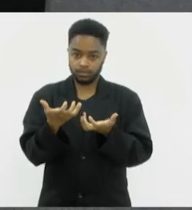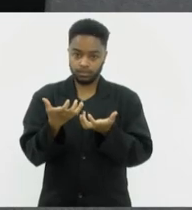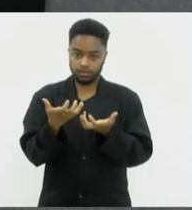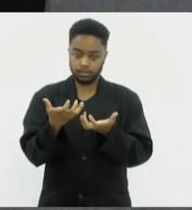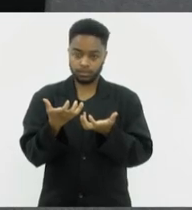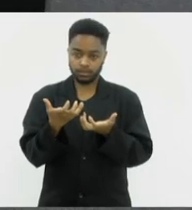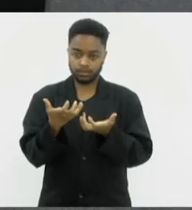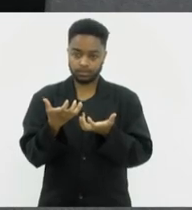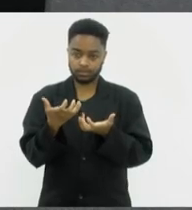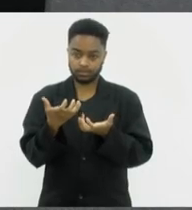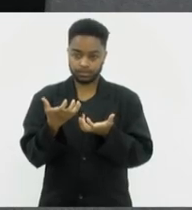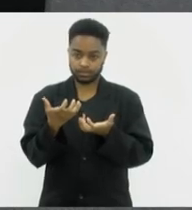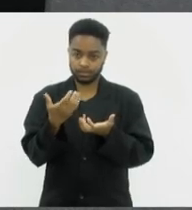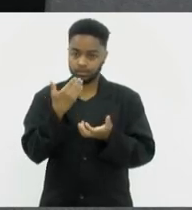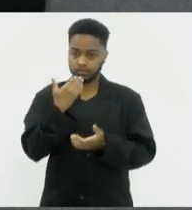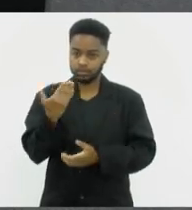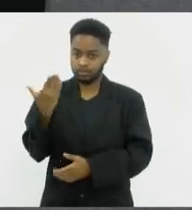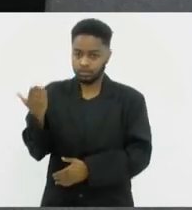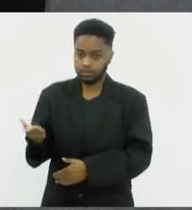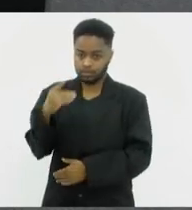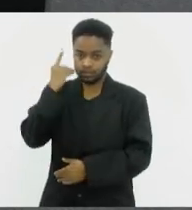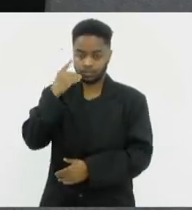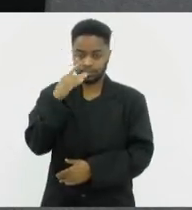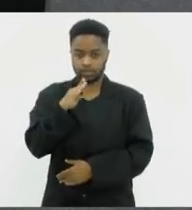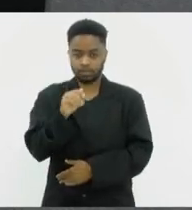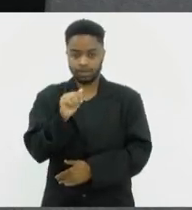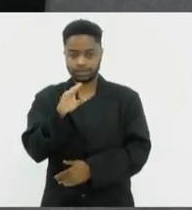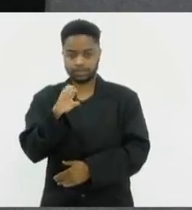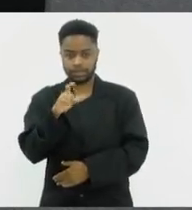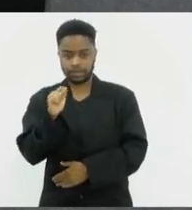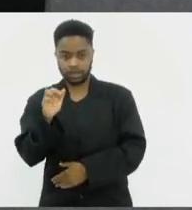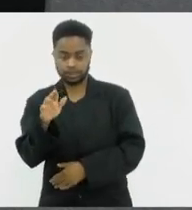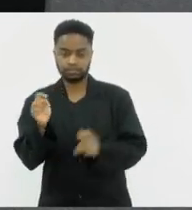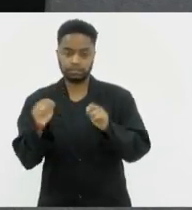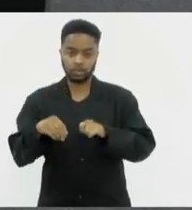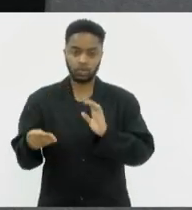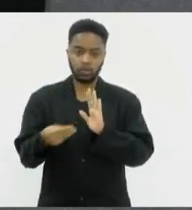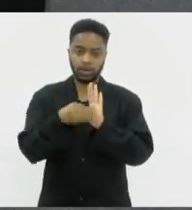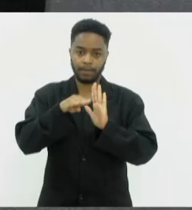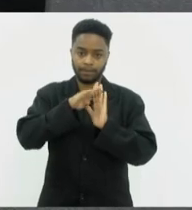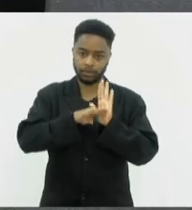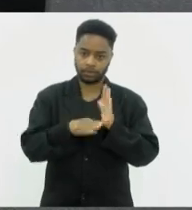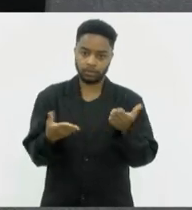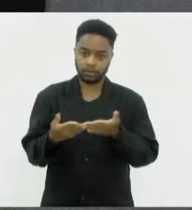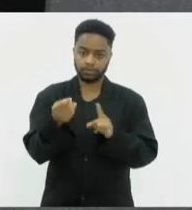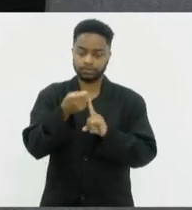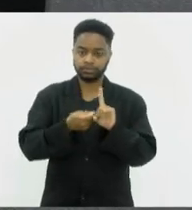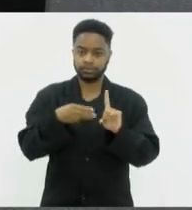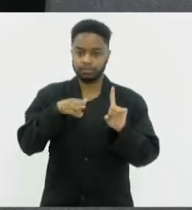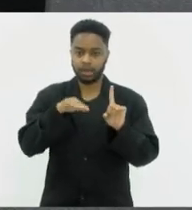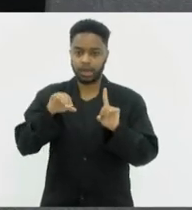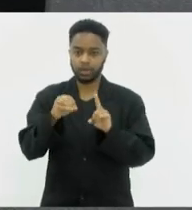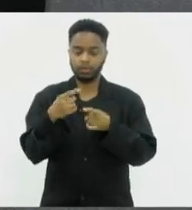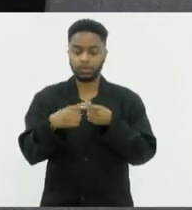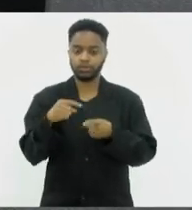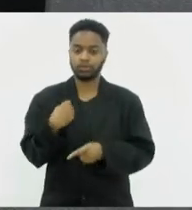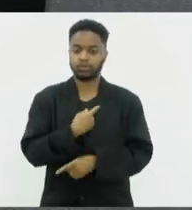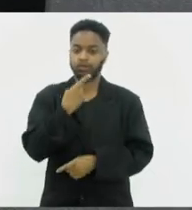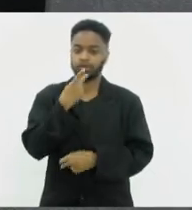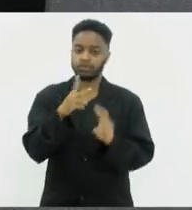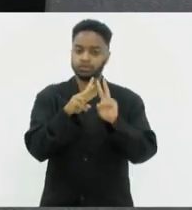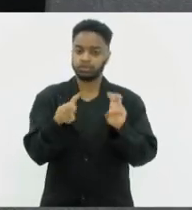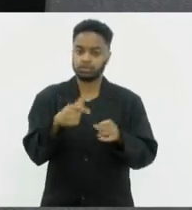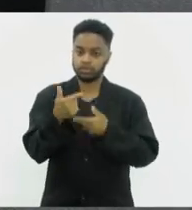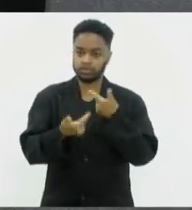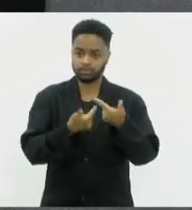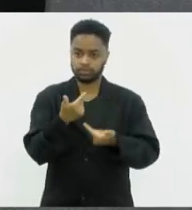deputado Bacelar, que Vossa Excelência pudesse colocar na pauta nesse mês de maio, já que a gente está falando do trabalho, já que a gente